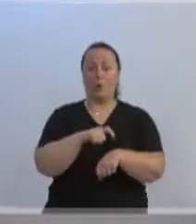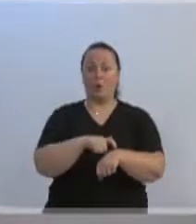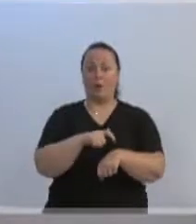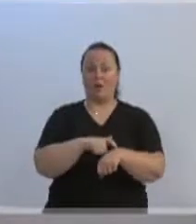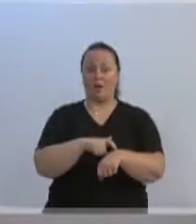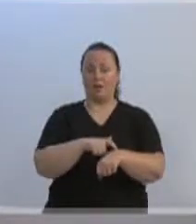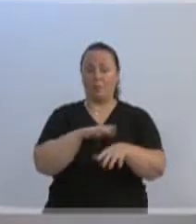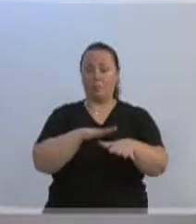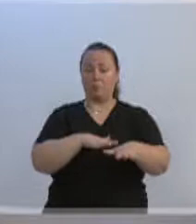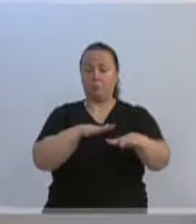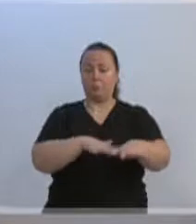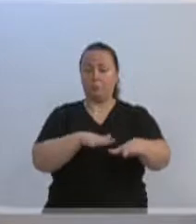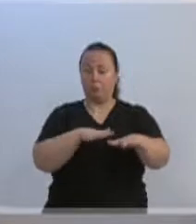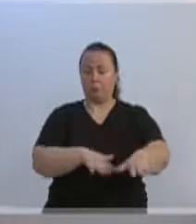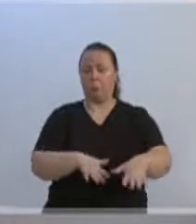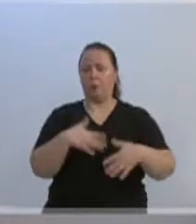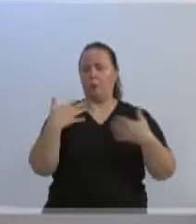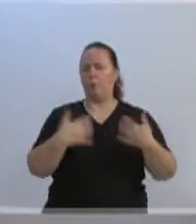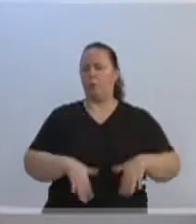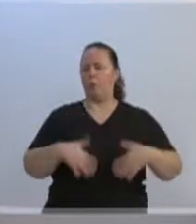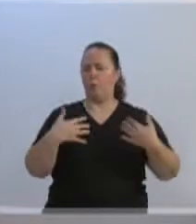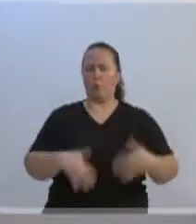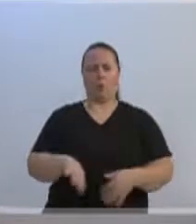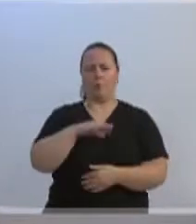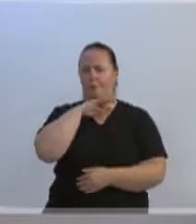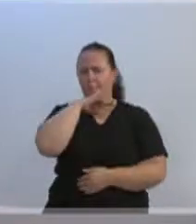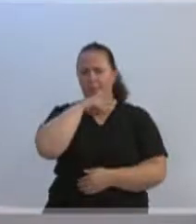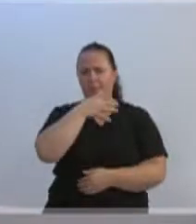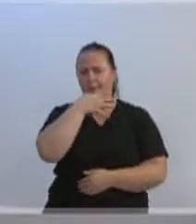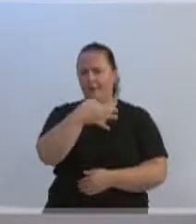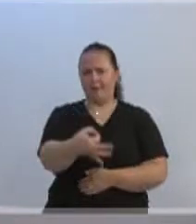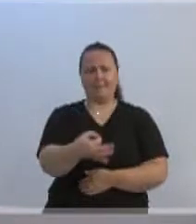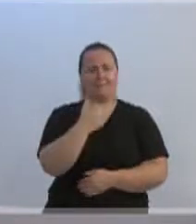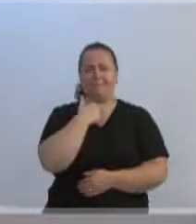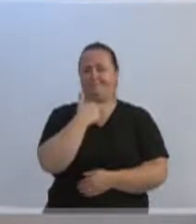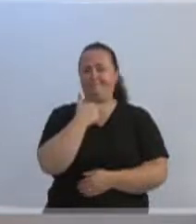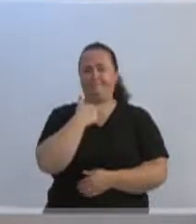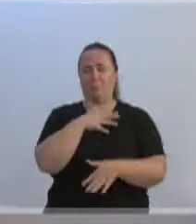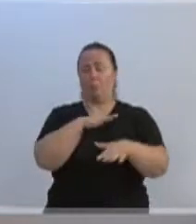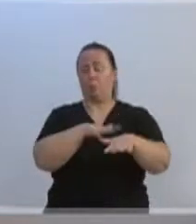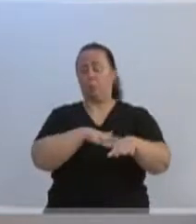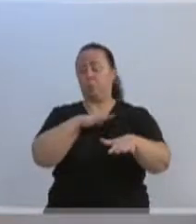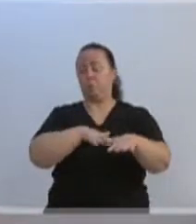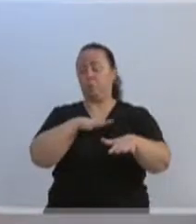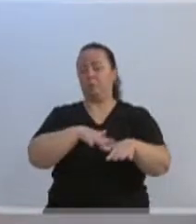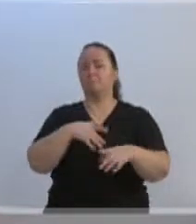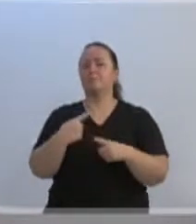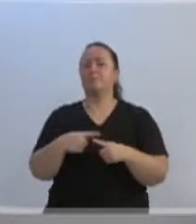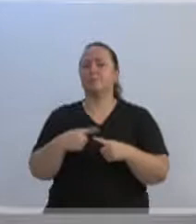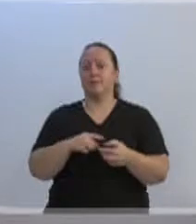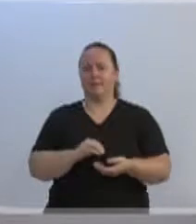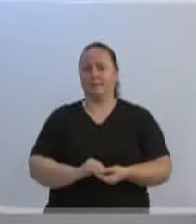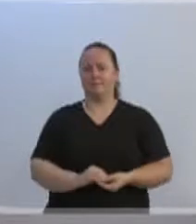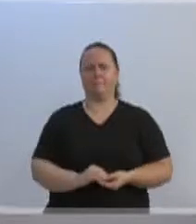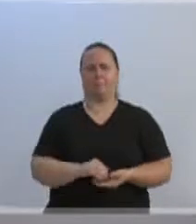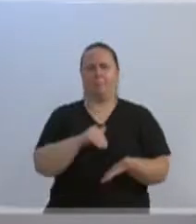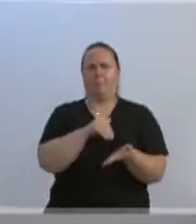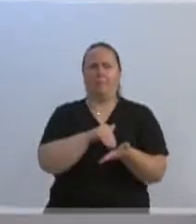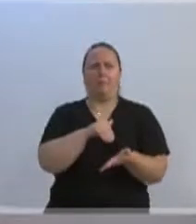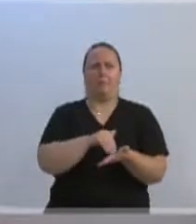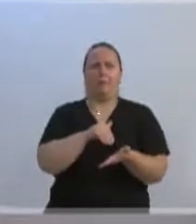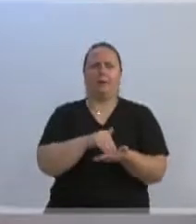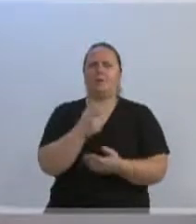enviável fica não é possível que isso seja feito porque as pessoas perdem no mínimo uns 20